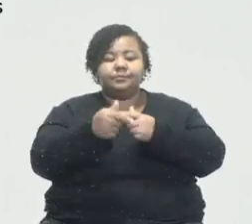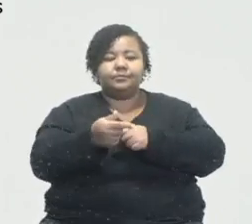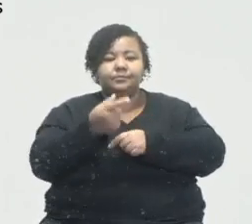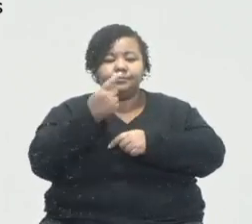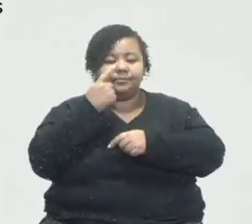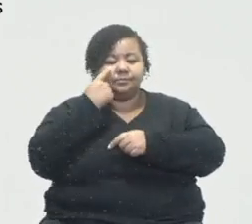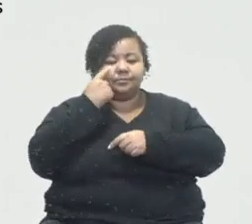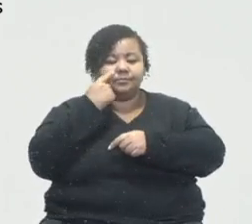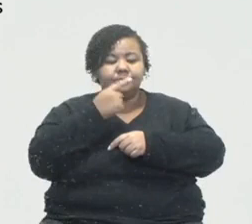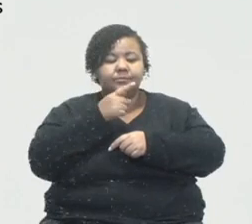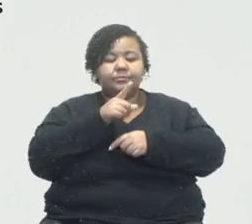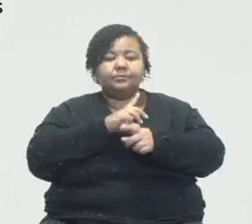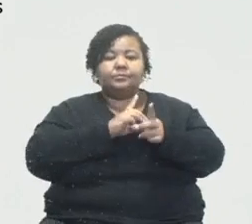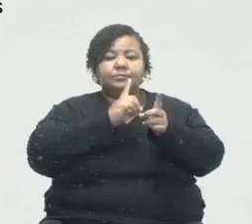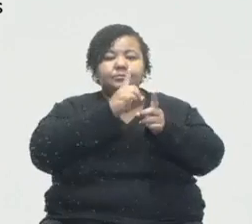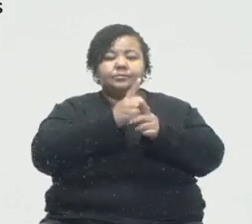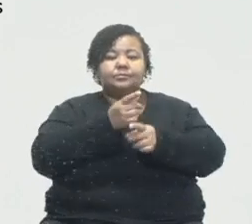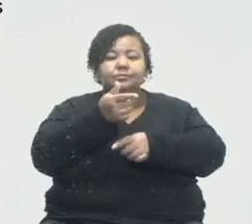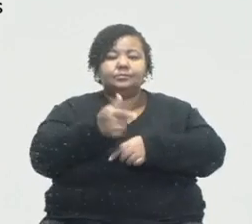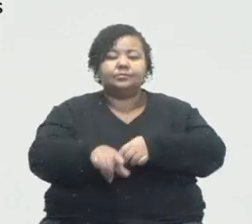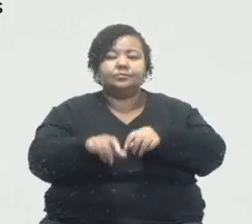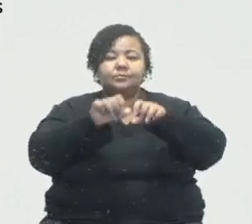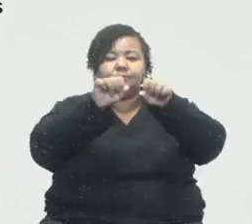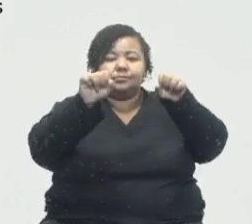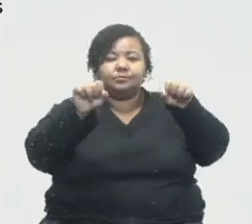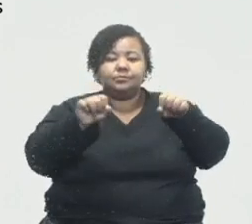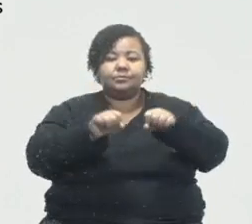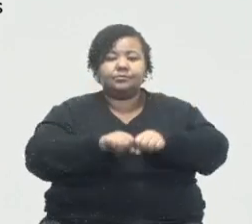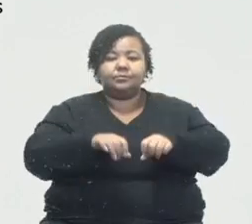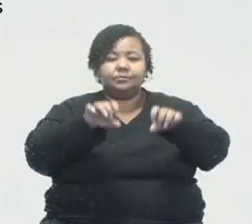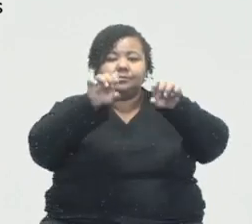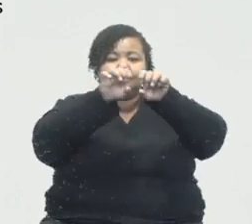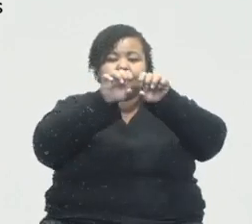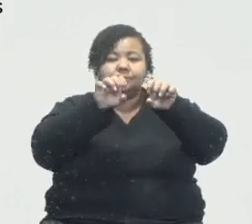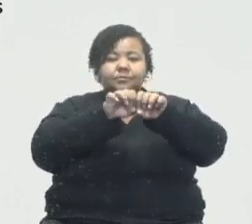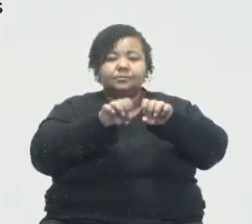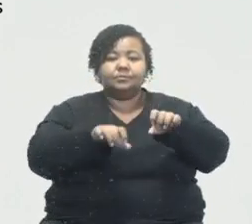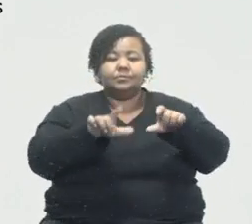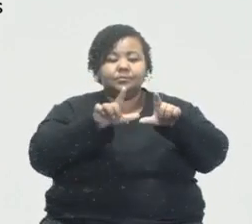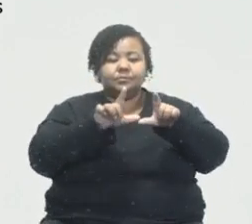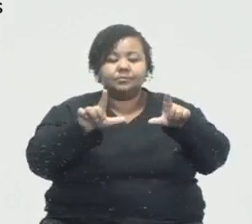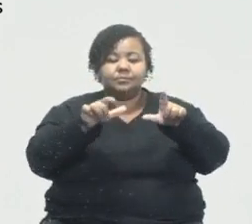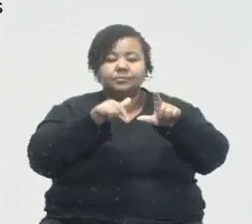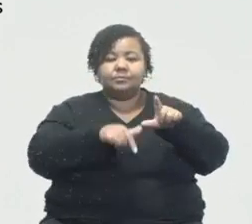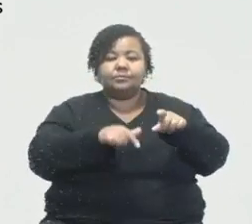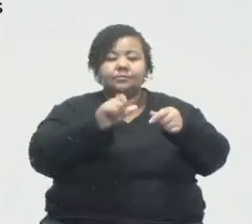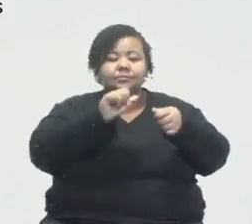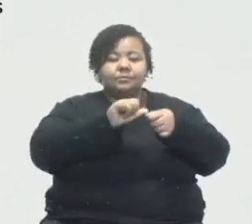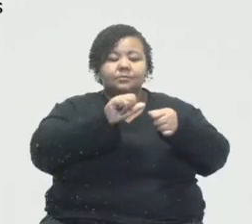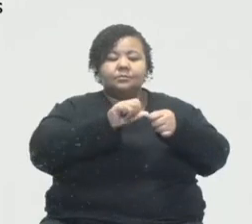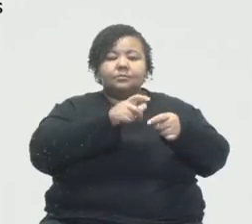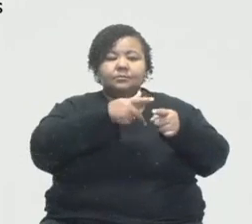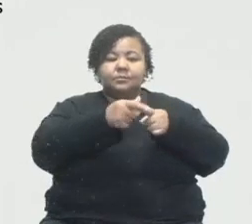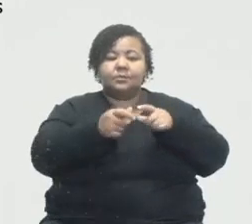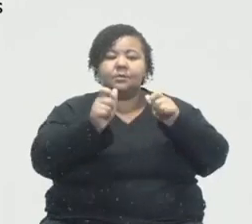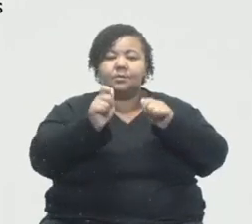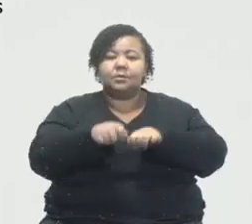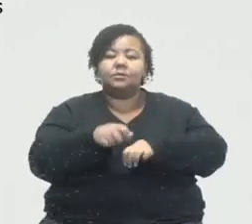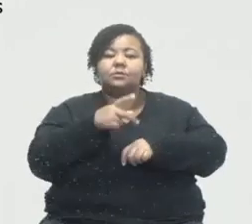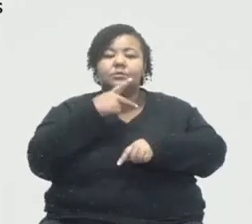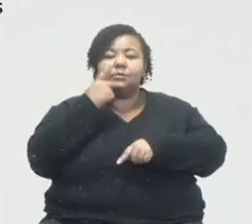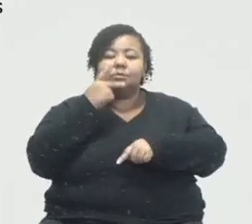Veja que eu vou encontrar novamente um sistema de equações lineares. Resolvendo esse sistema de equações lineares, eu posso